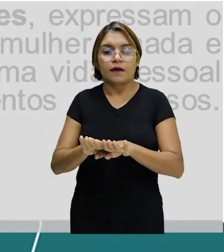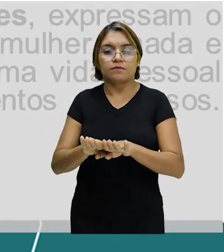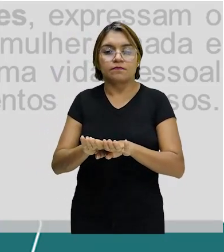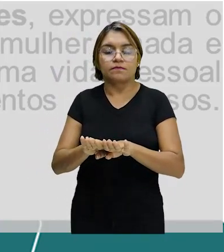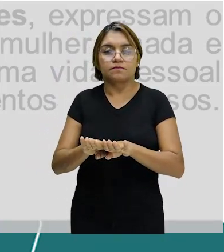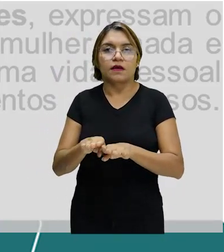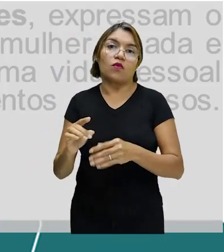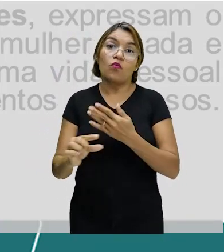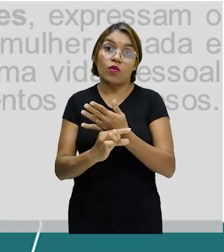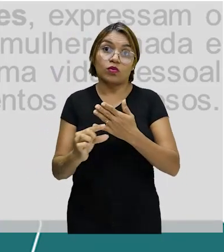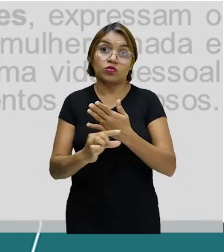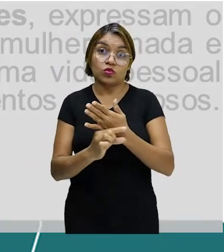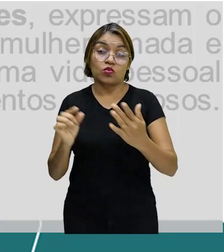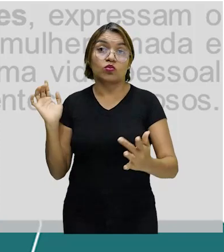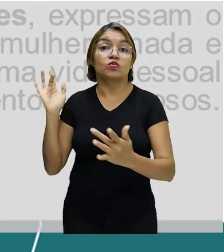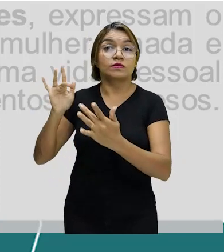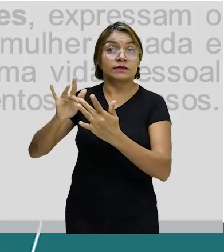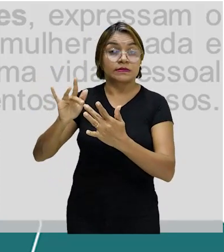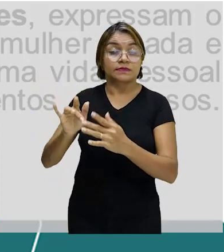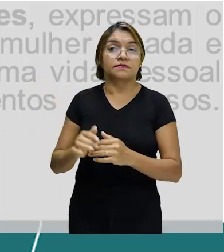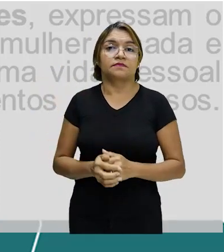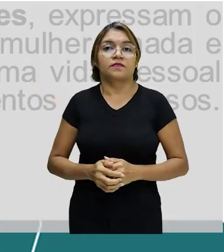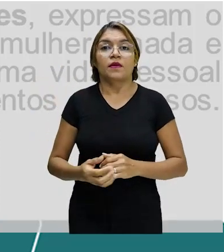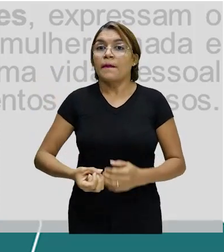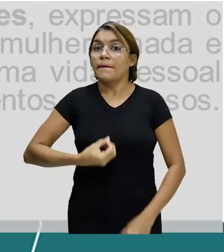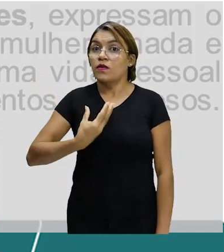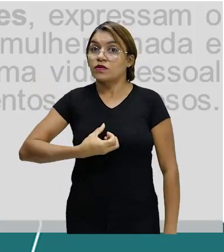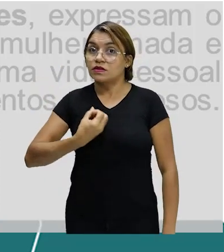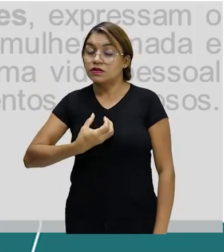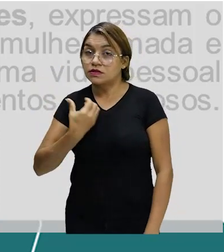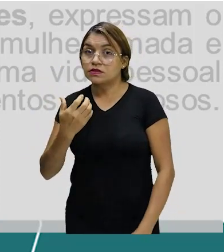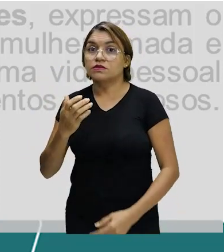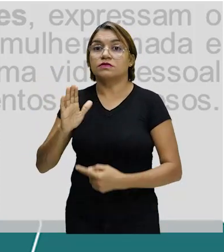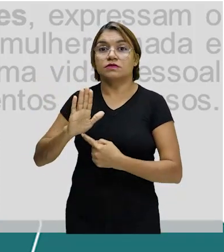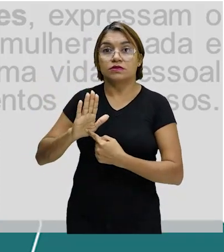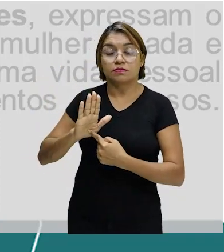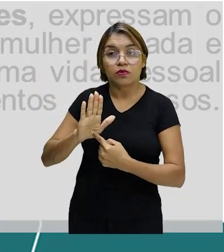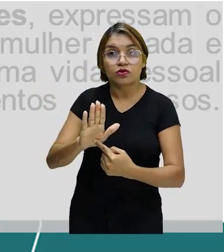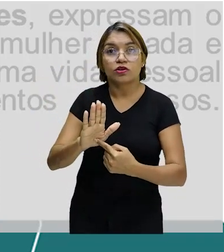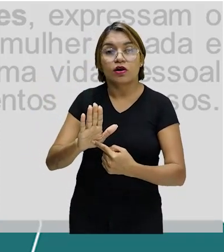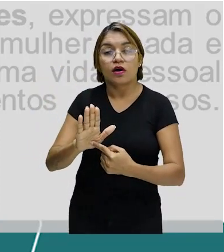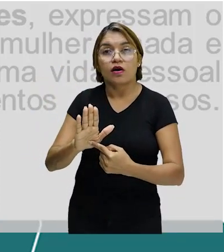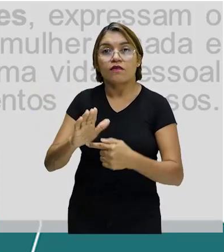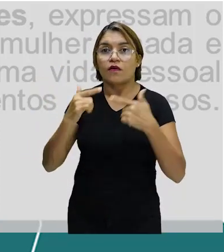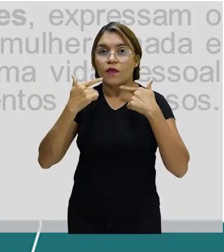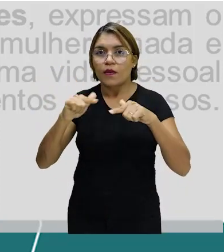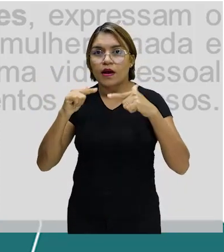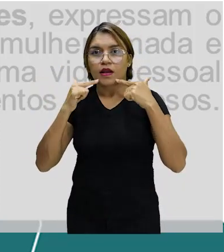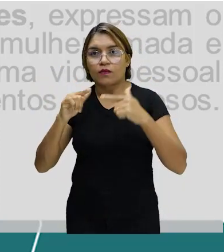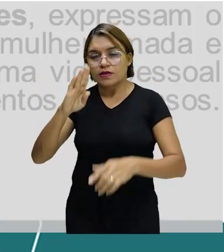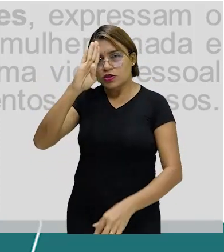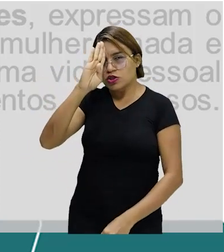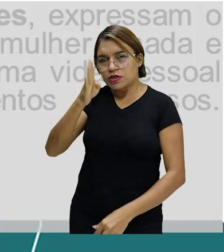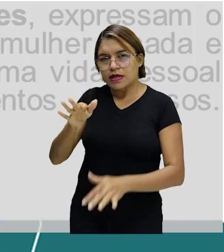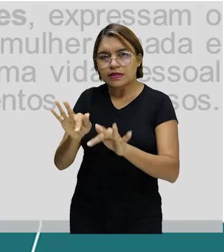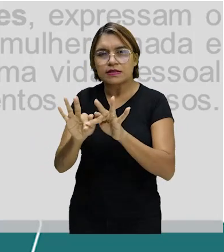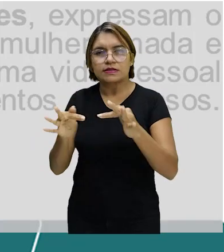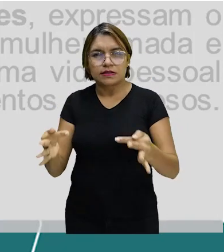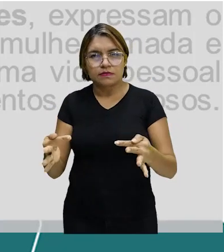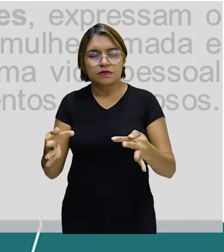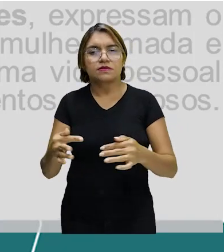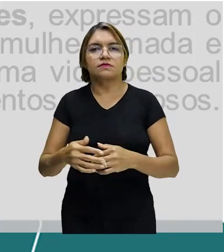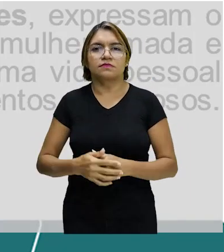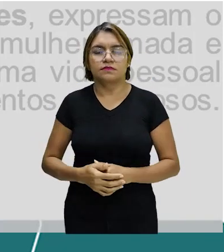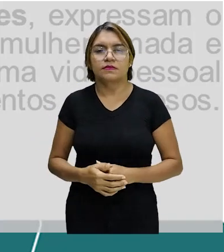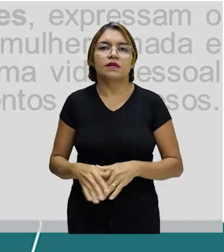do neoclassicismo. Suas poesias apresentavam uma linguagem direta e simples, expressavam o amor idealizado do romantismo